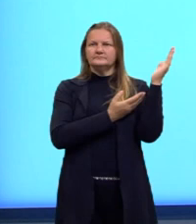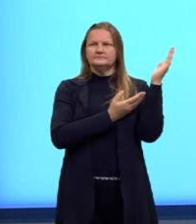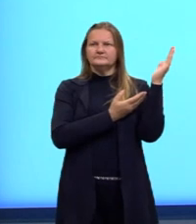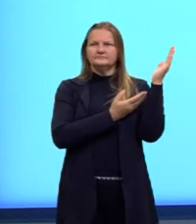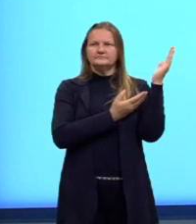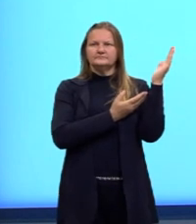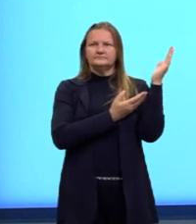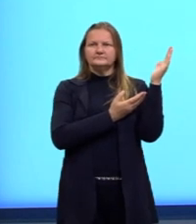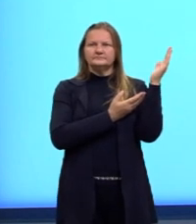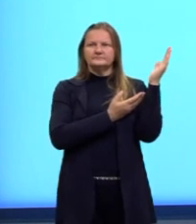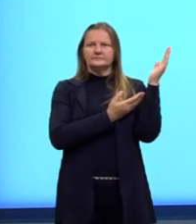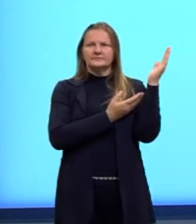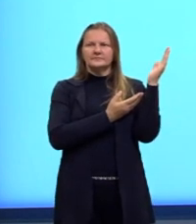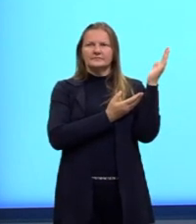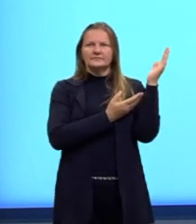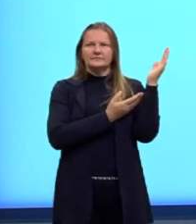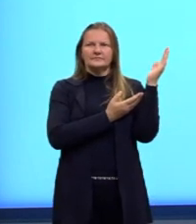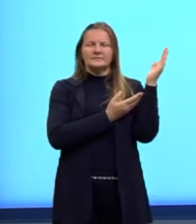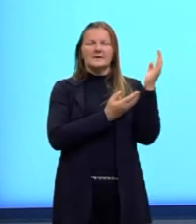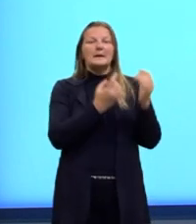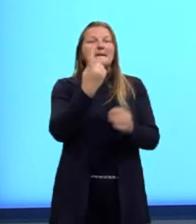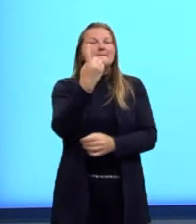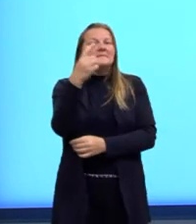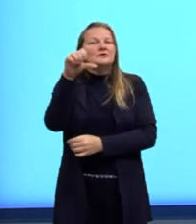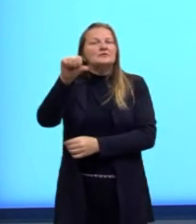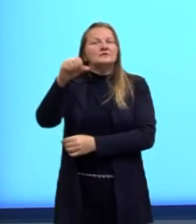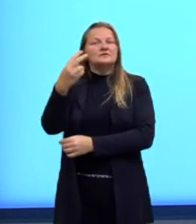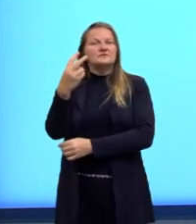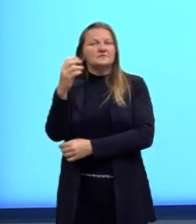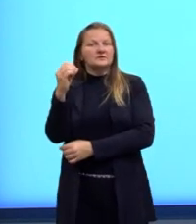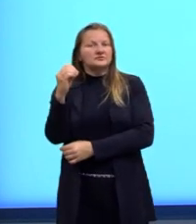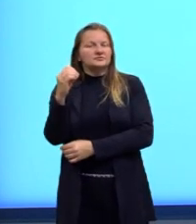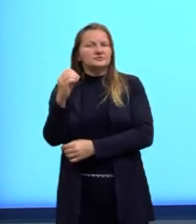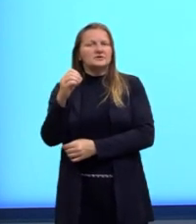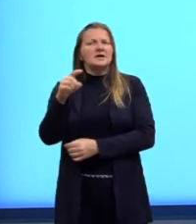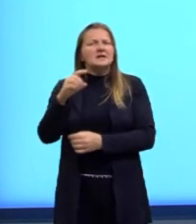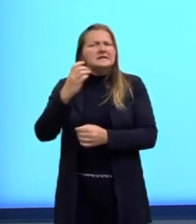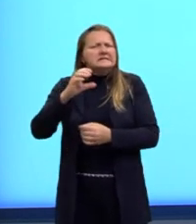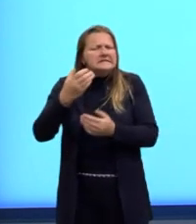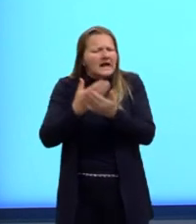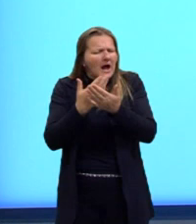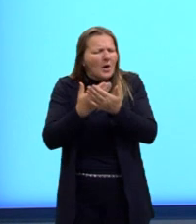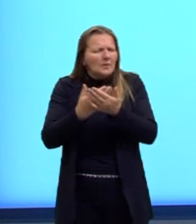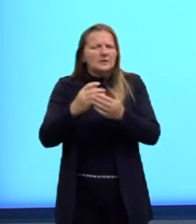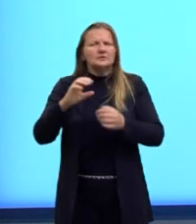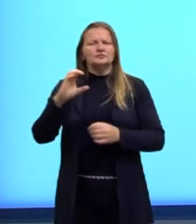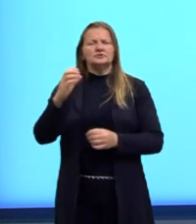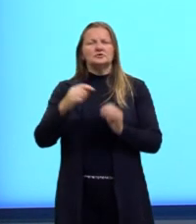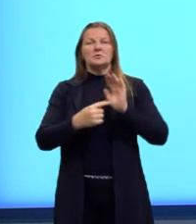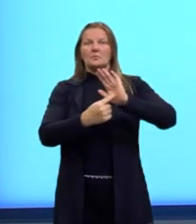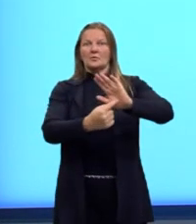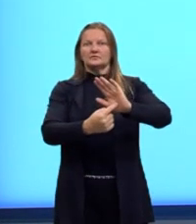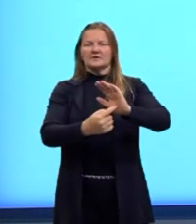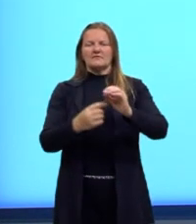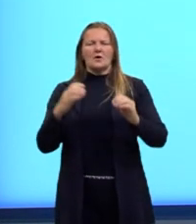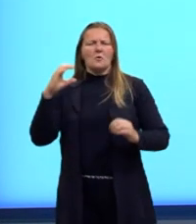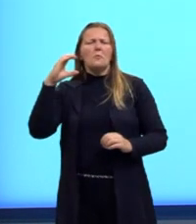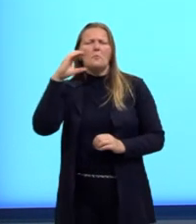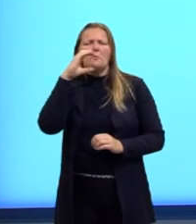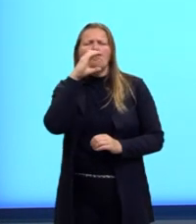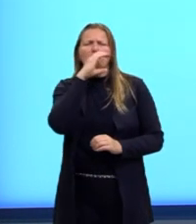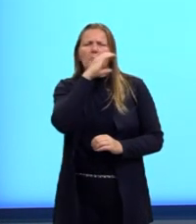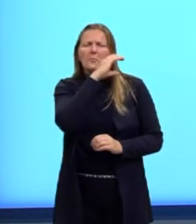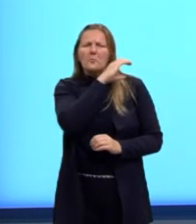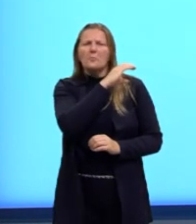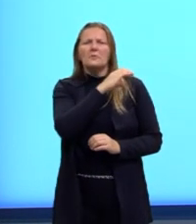para gente. Em 1820, em uma de suas aulas de ciências naturais, né, enquanto mostrava o aquecimento produzido